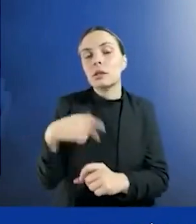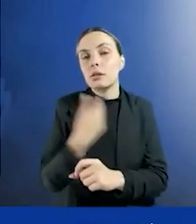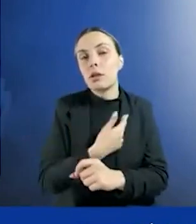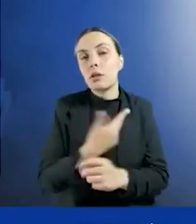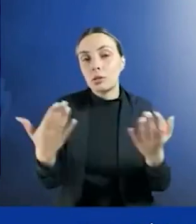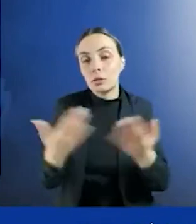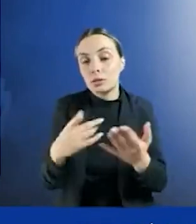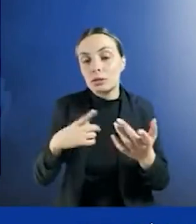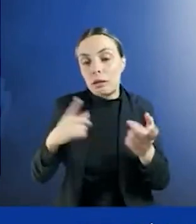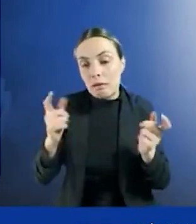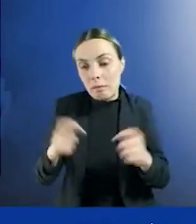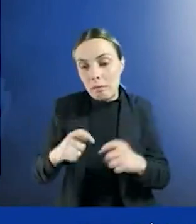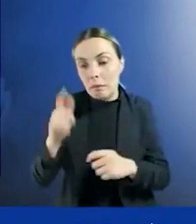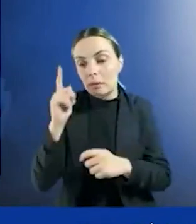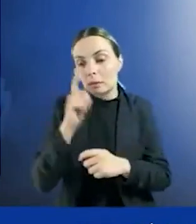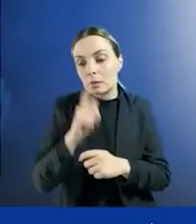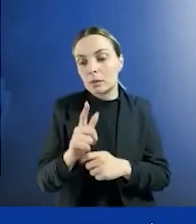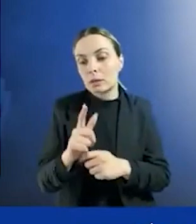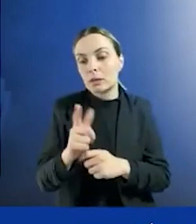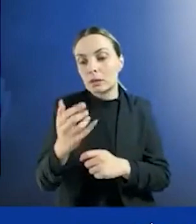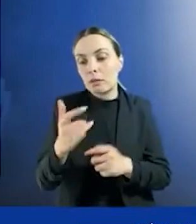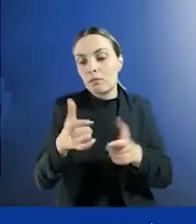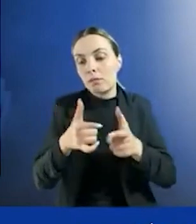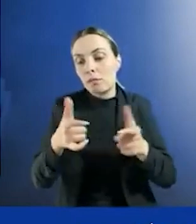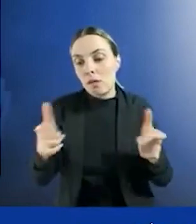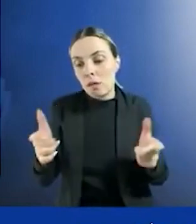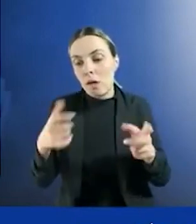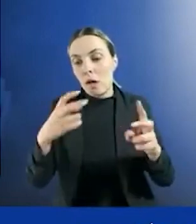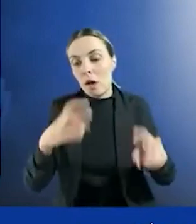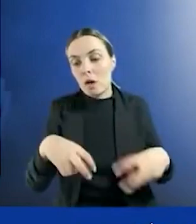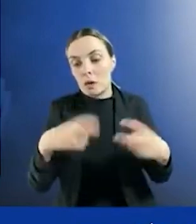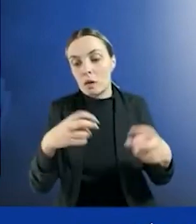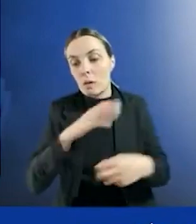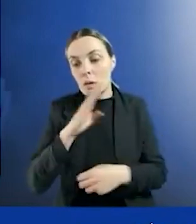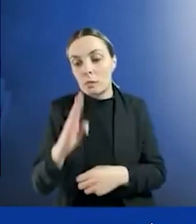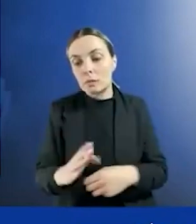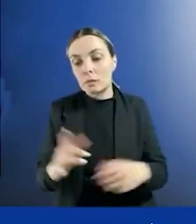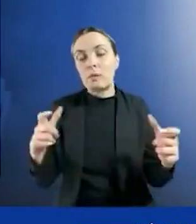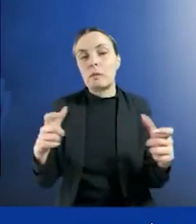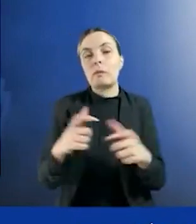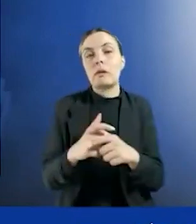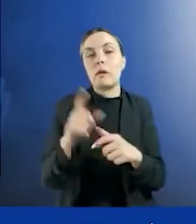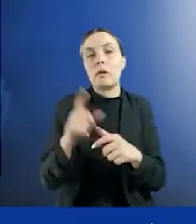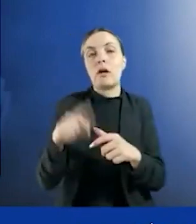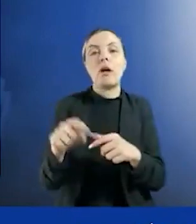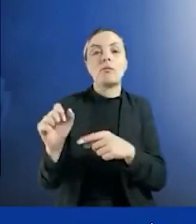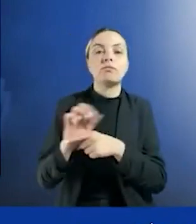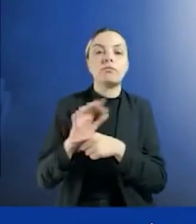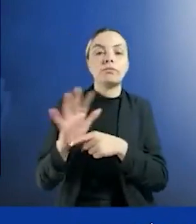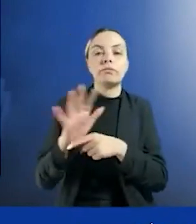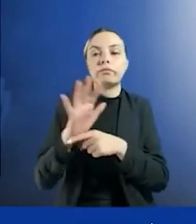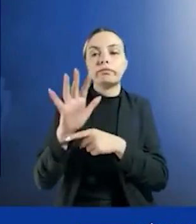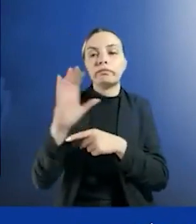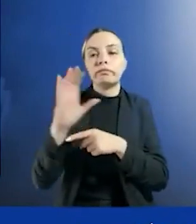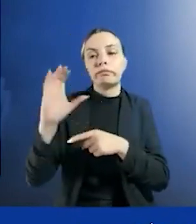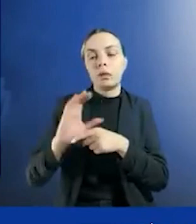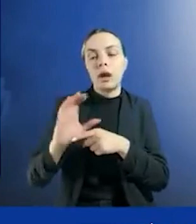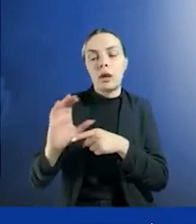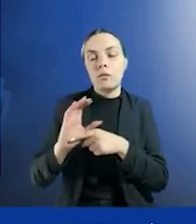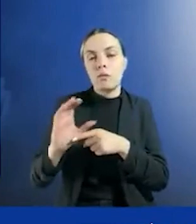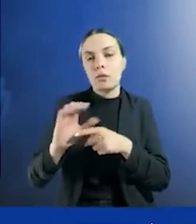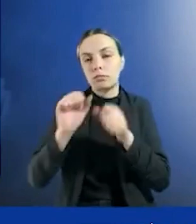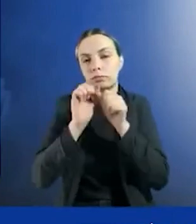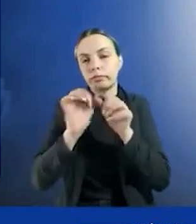quanto maior for a produção agrícola do Brasil, menor vão ser as emissões globais. Ou seja, o Brasil, de fato,